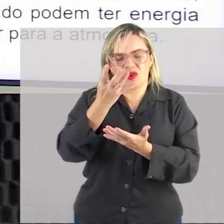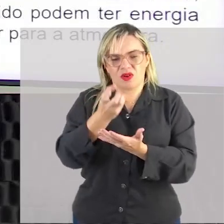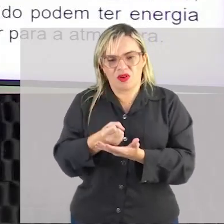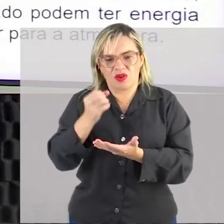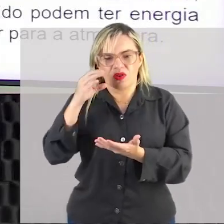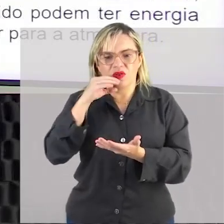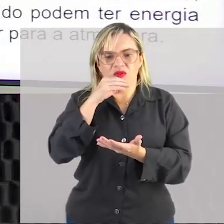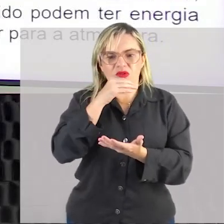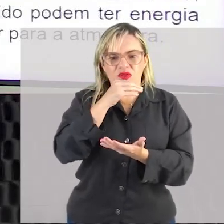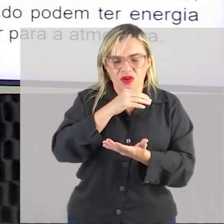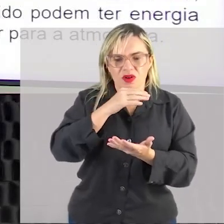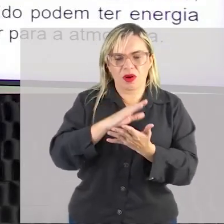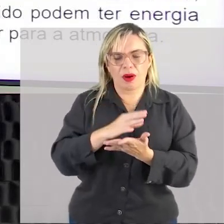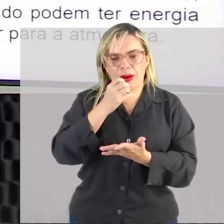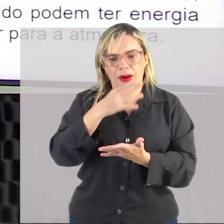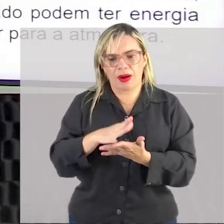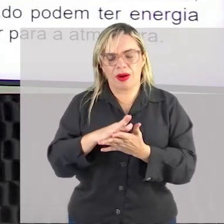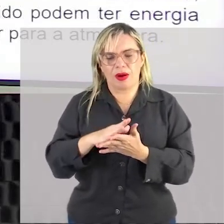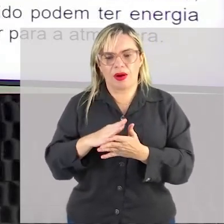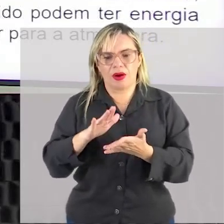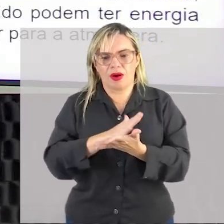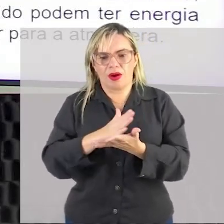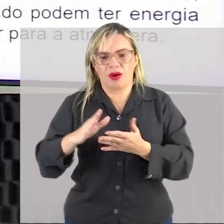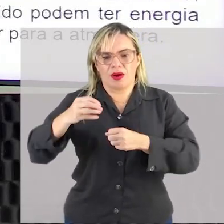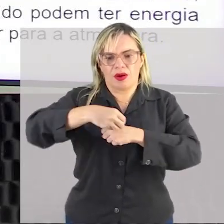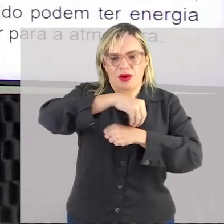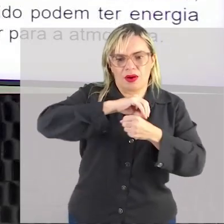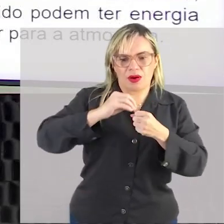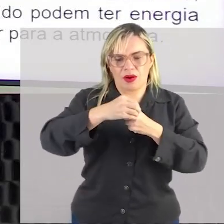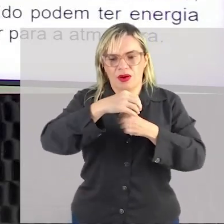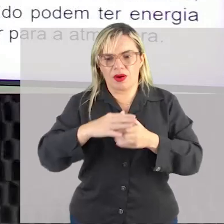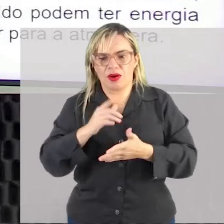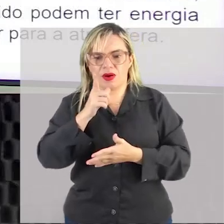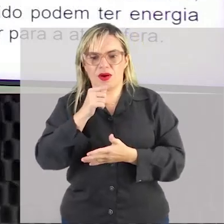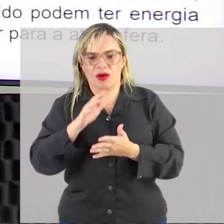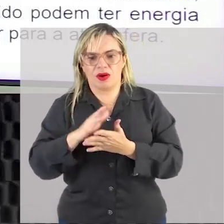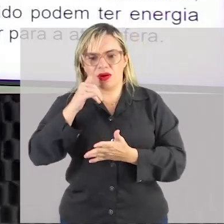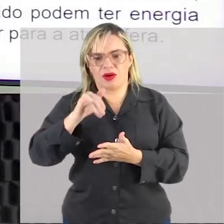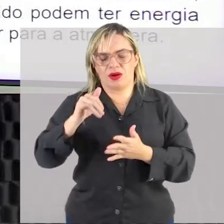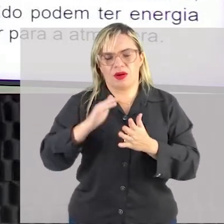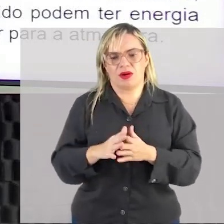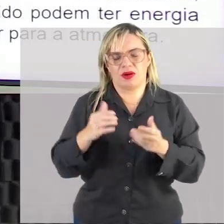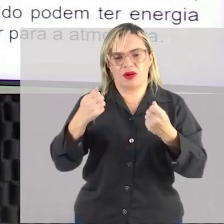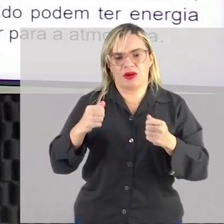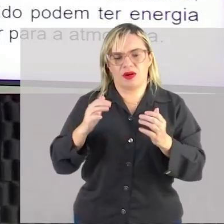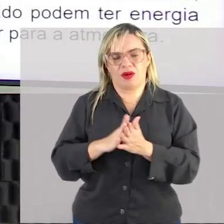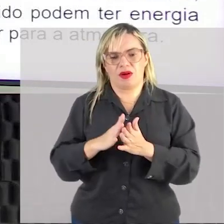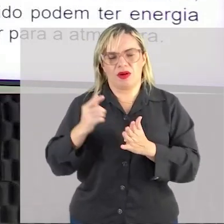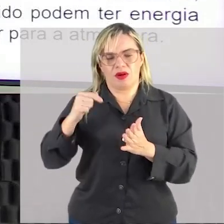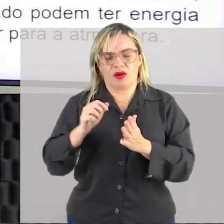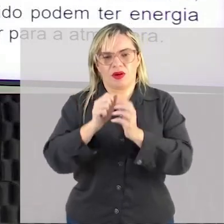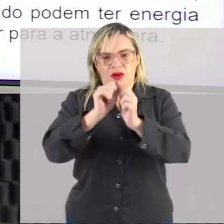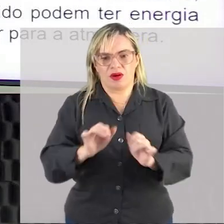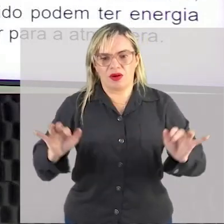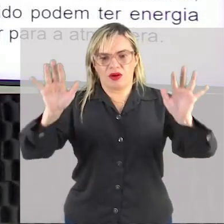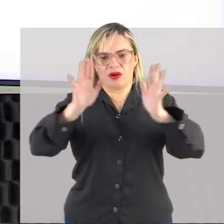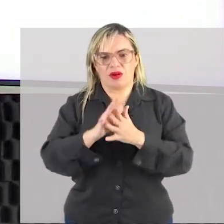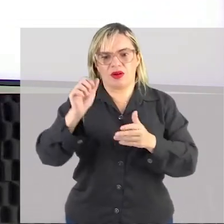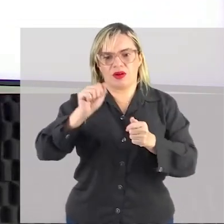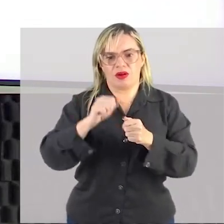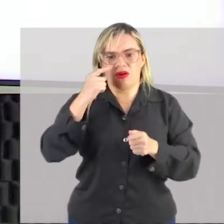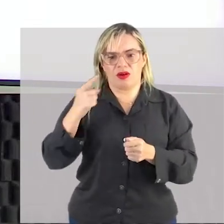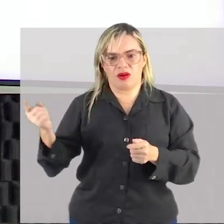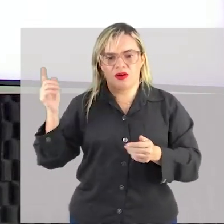absorvido calor suficiente, algumas das moléculas do líquido podem ter energia necessária para começar a subir para a atmosfera, ou seja, estão fazendo o